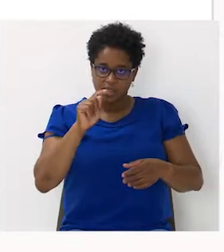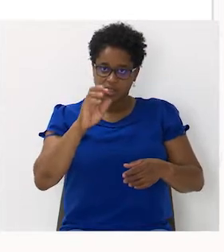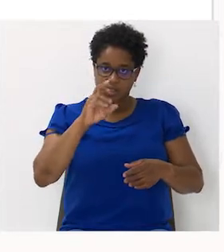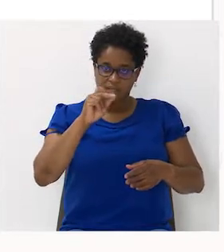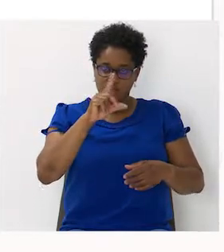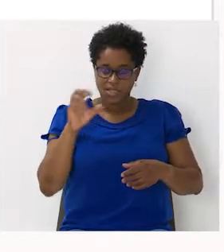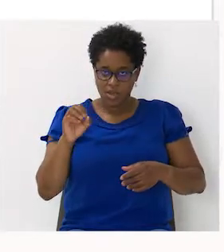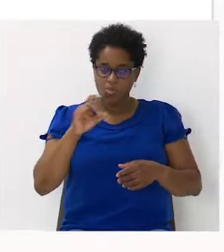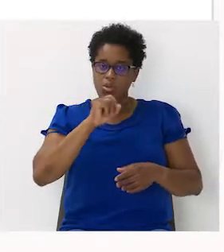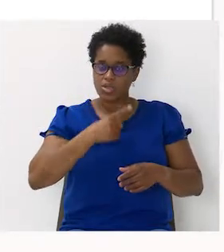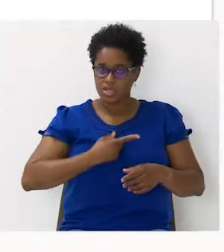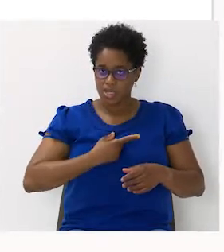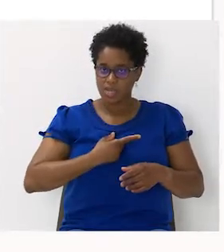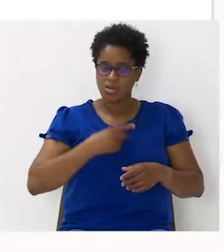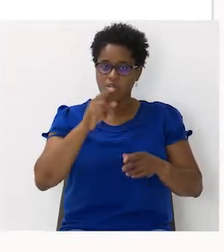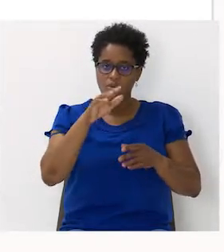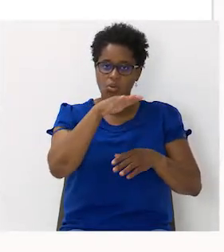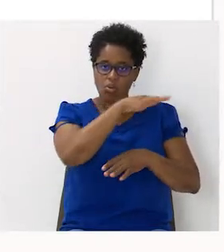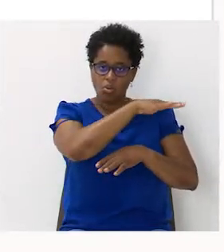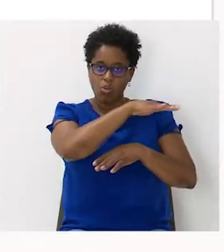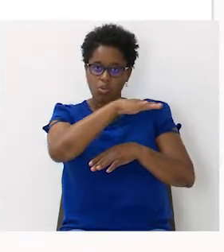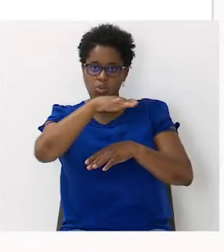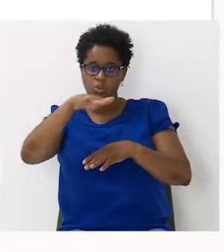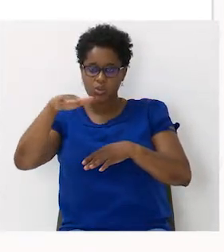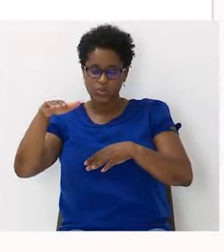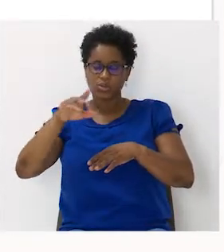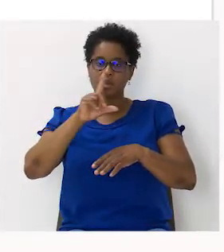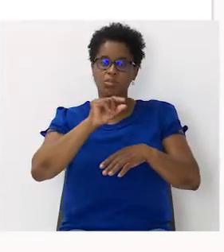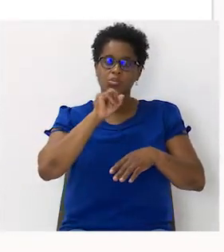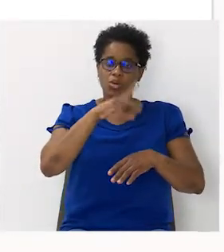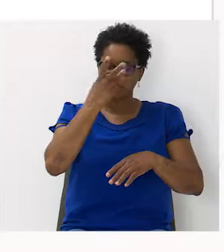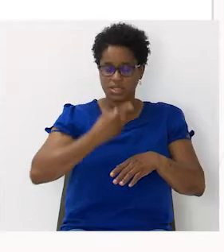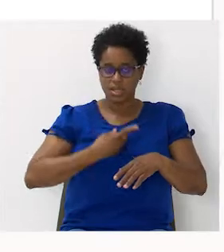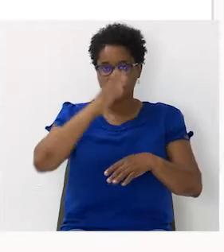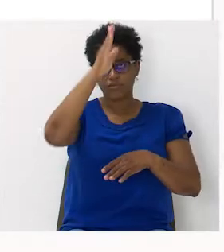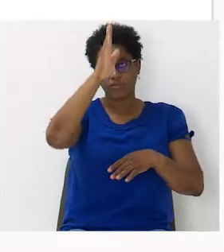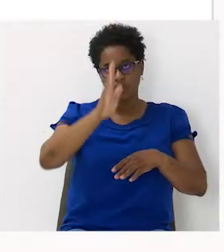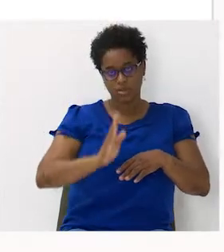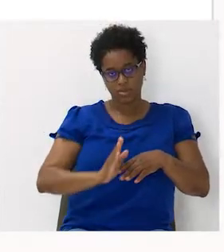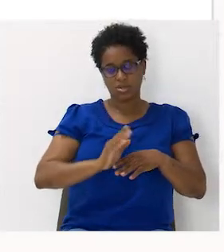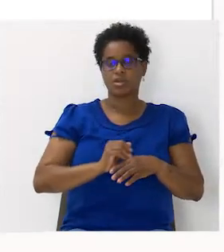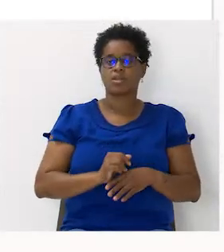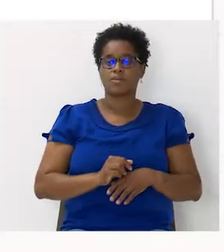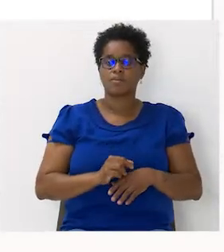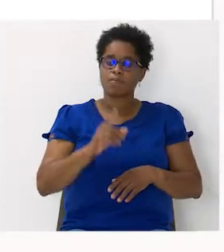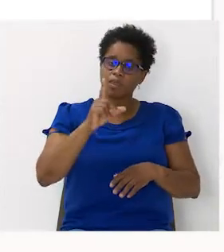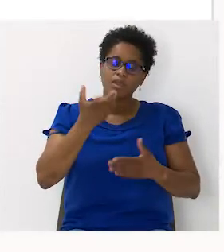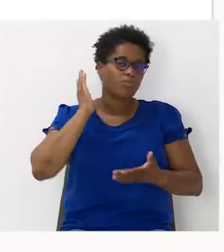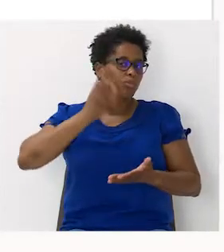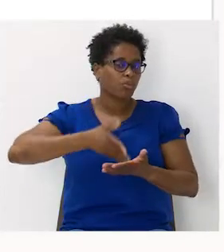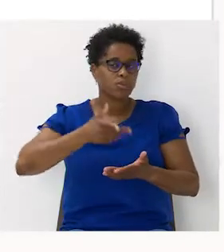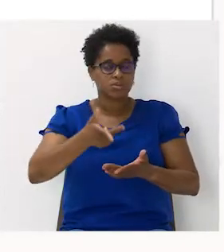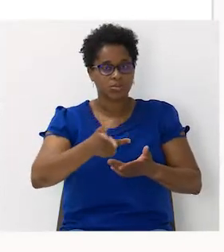ser horizontal, também pode ser vertical e, por